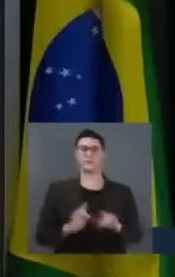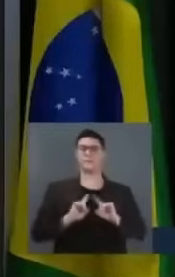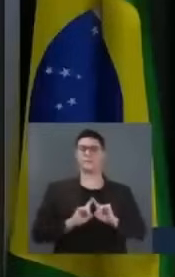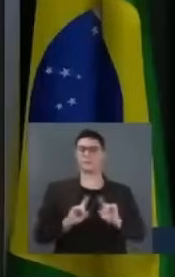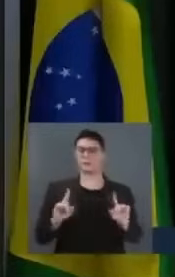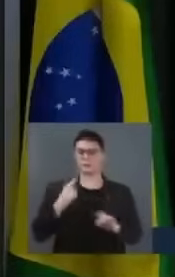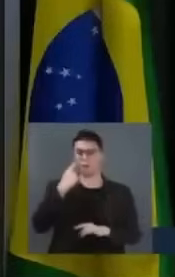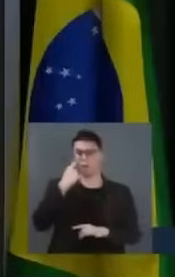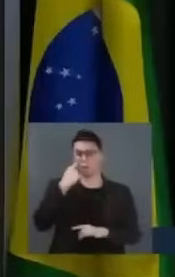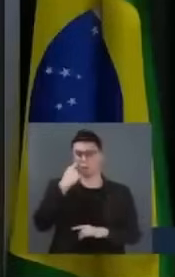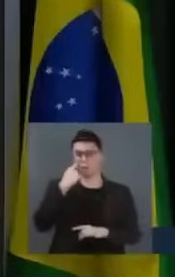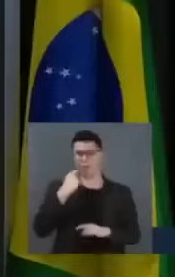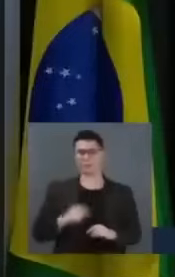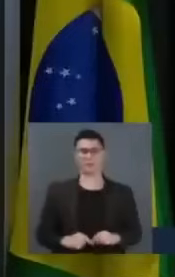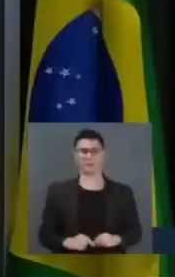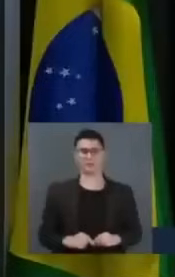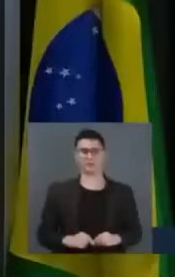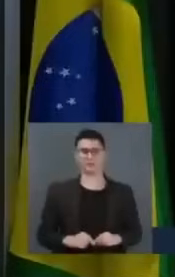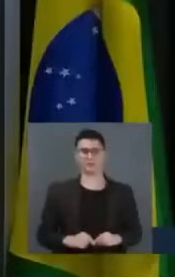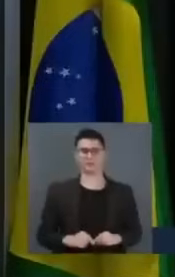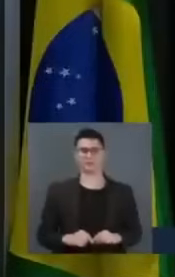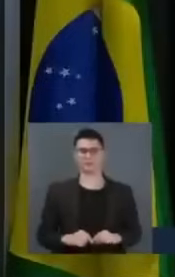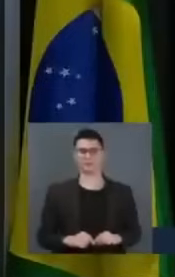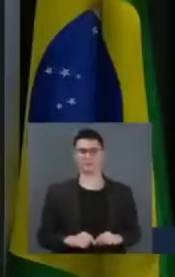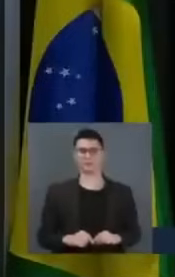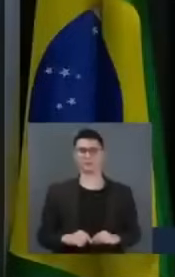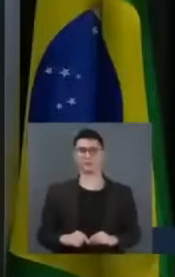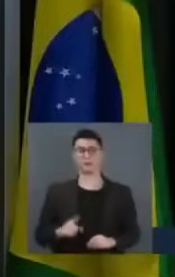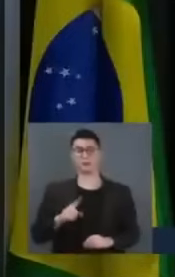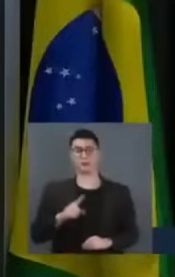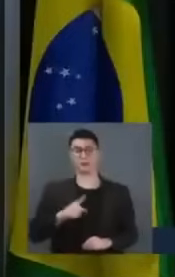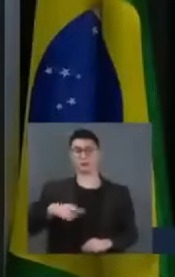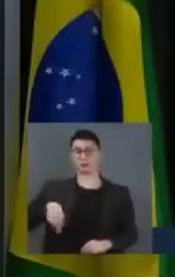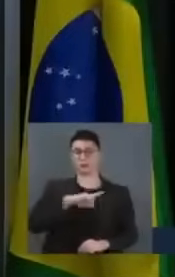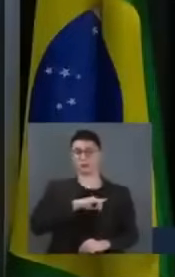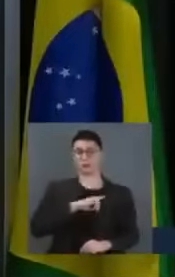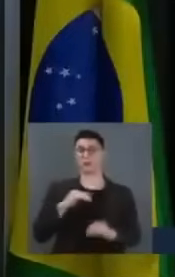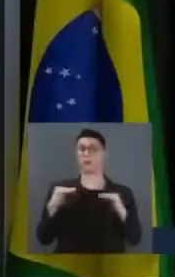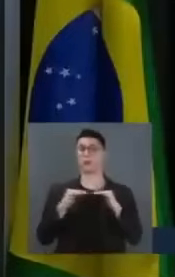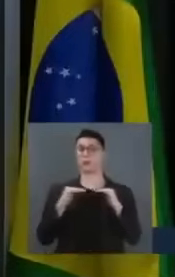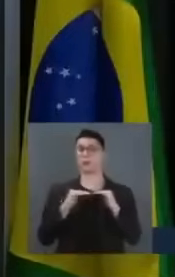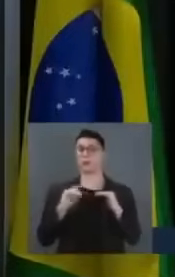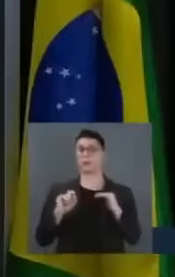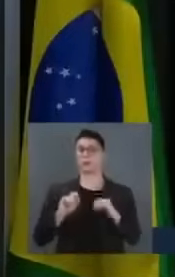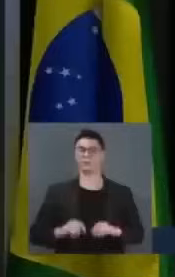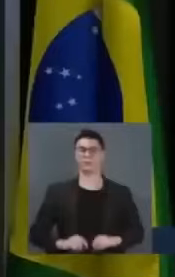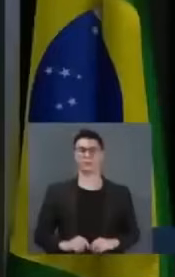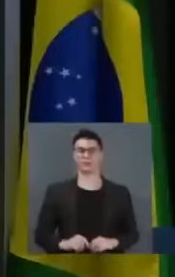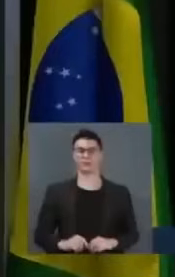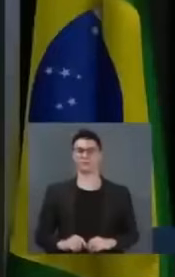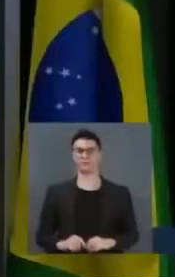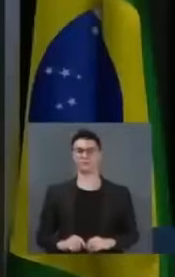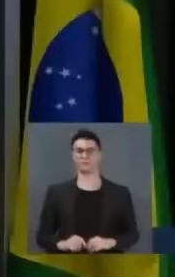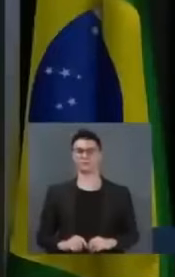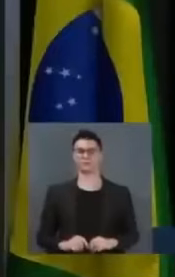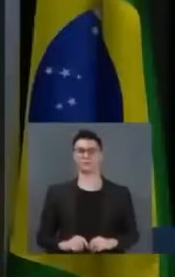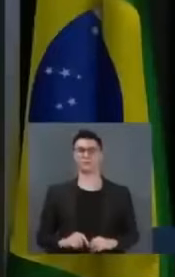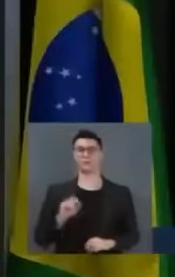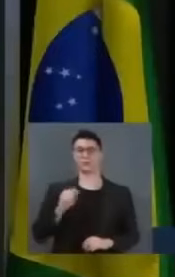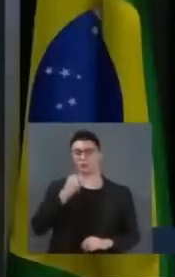presidente, já posso antecipar que nós concordamos com as suas